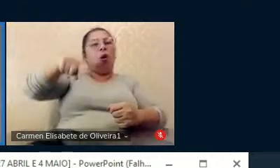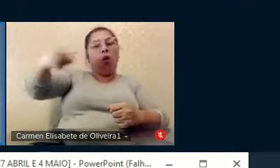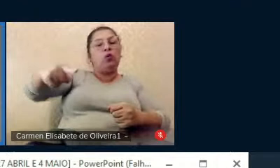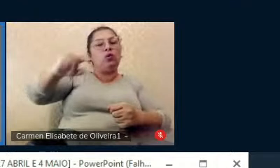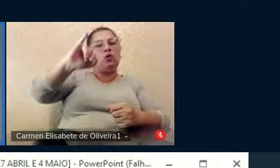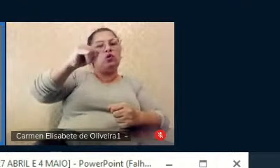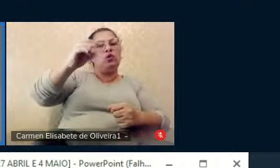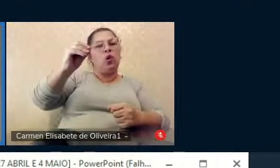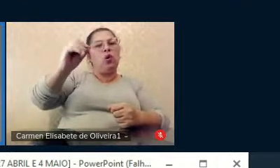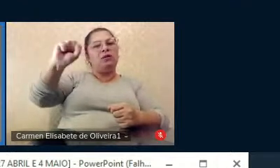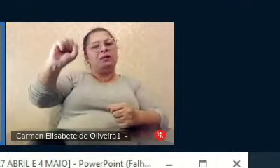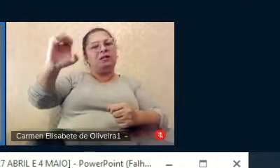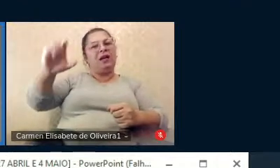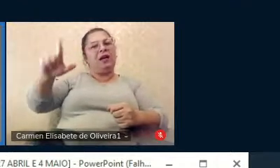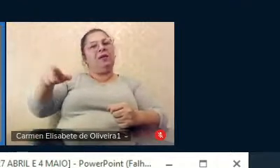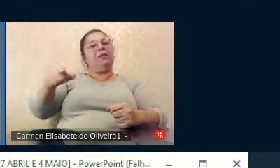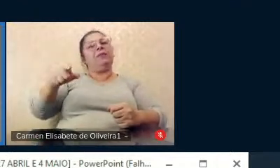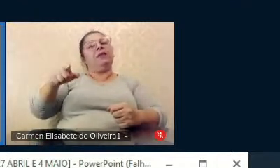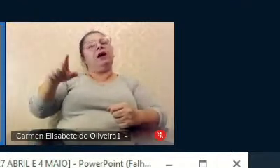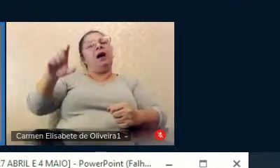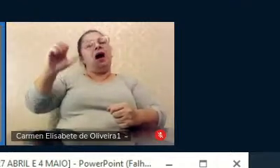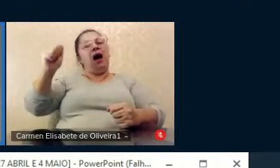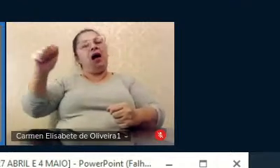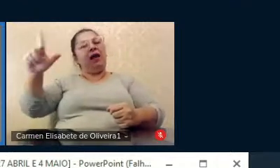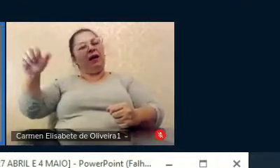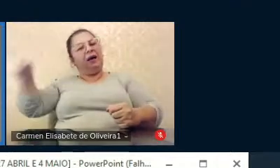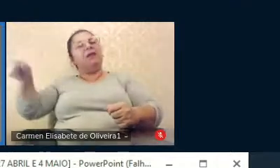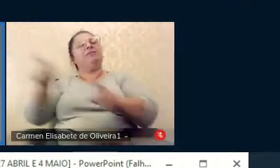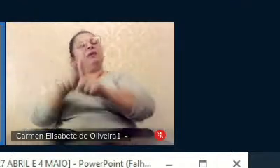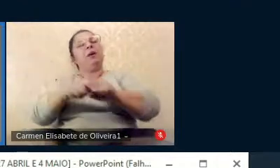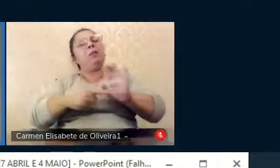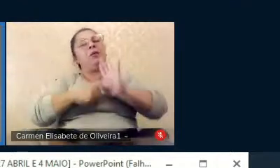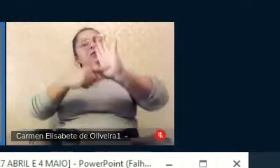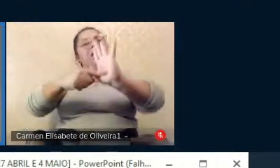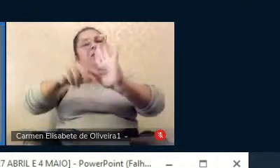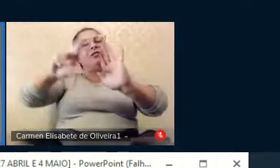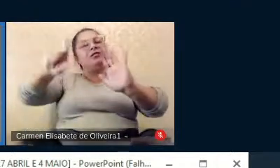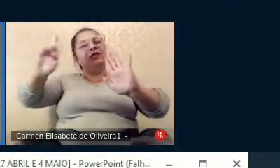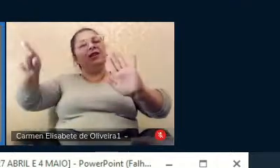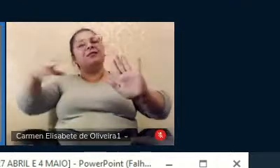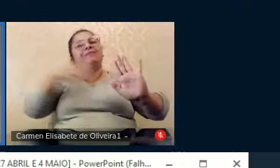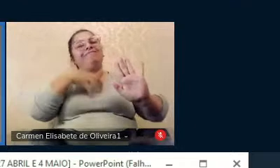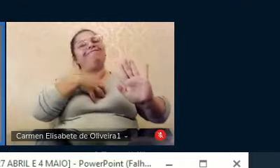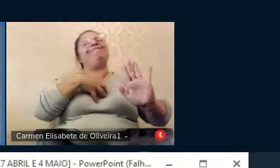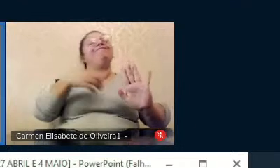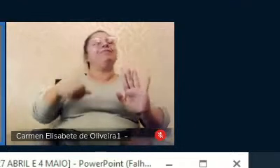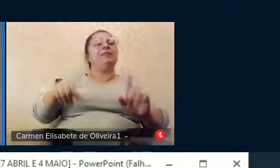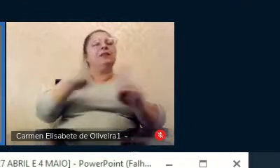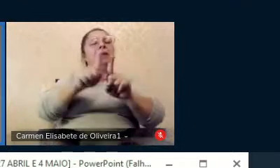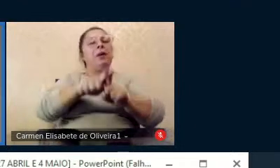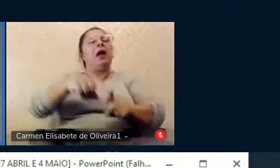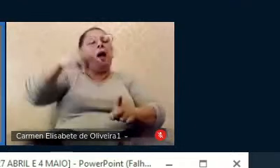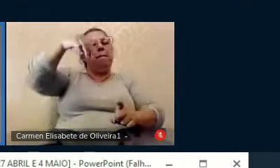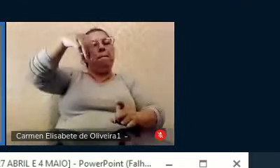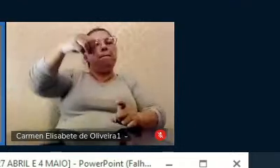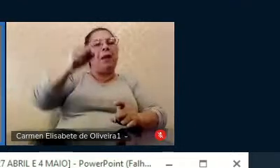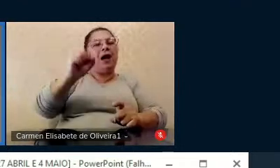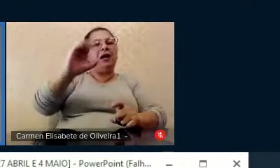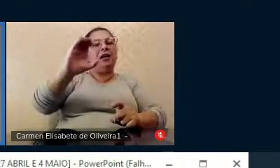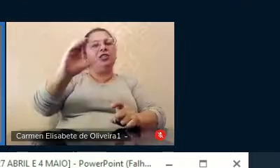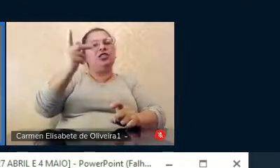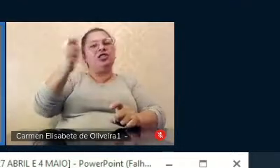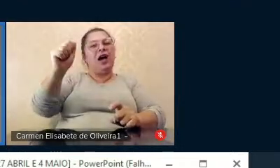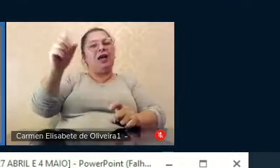né, já foi apresentado de diferentes formas. Temos também Machado de Assis, eu trouxe